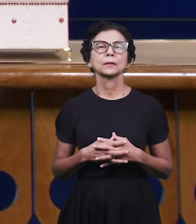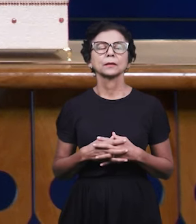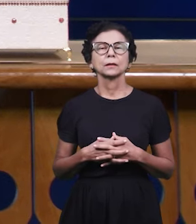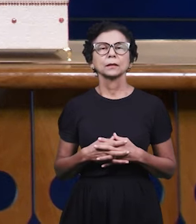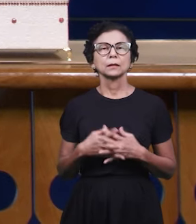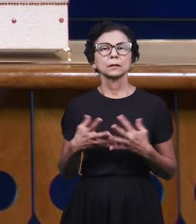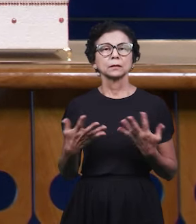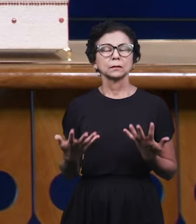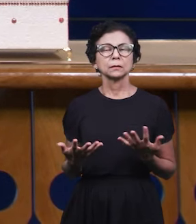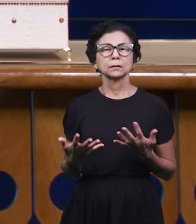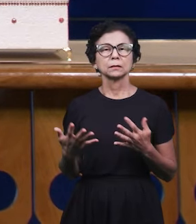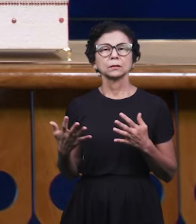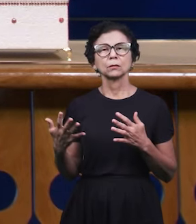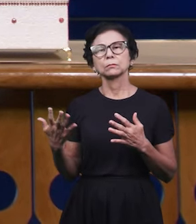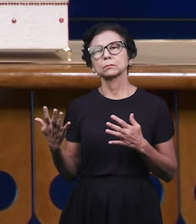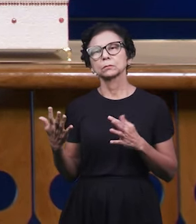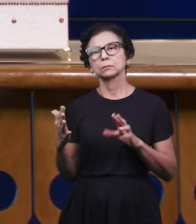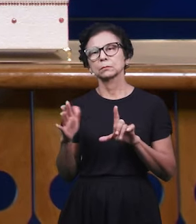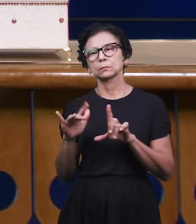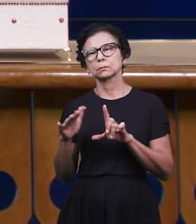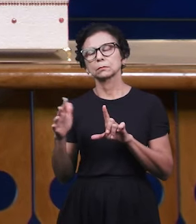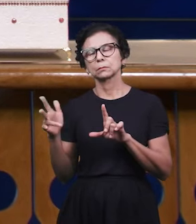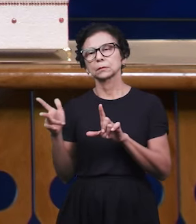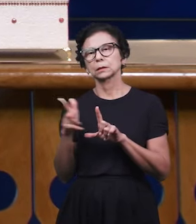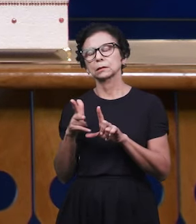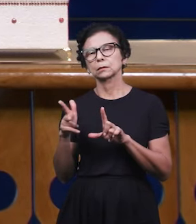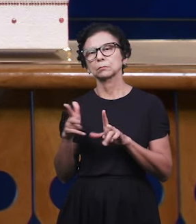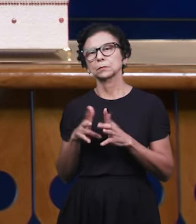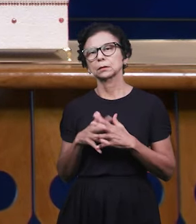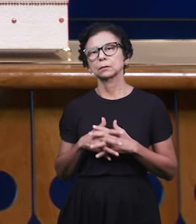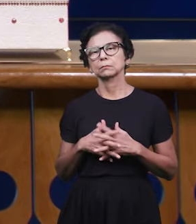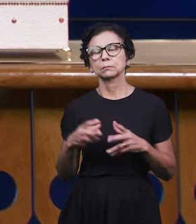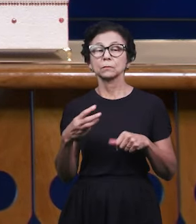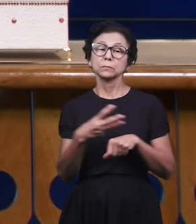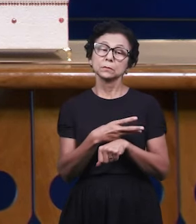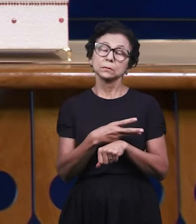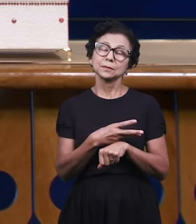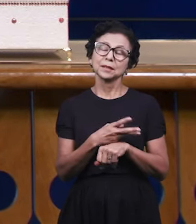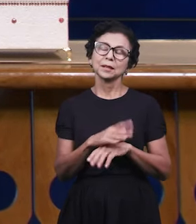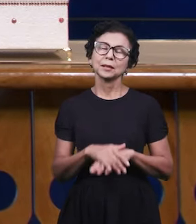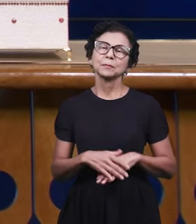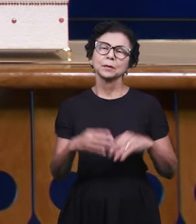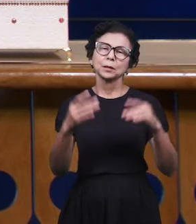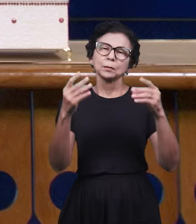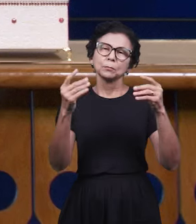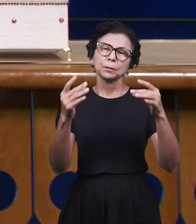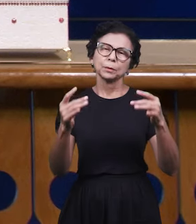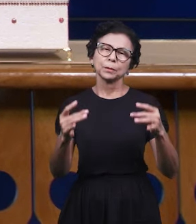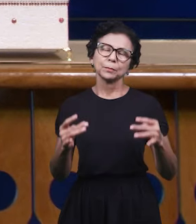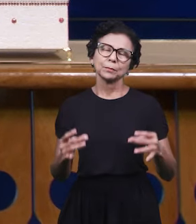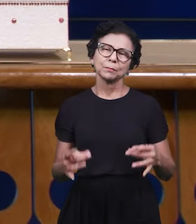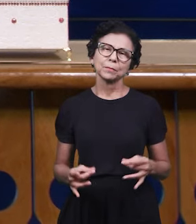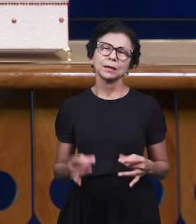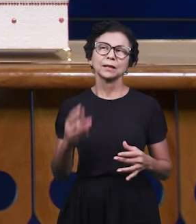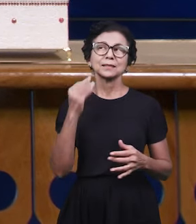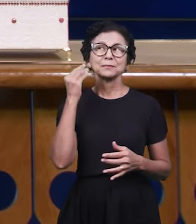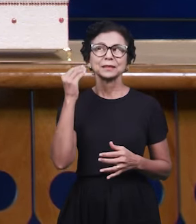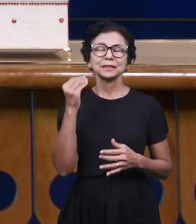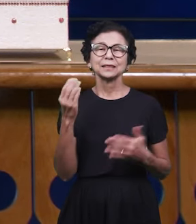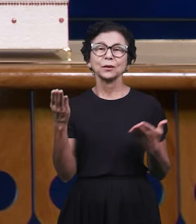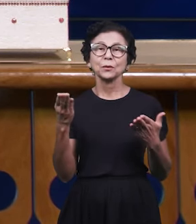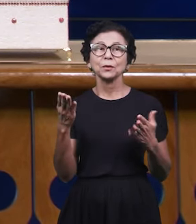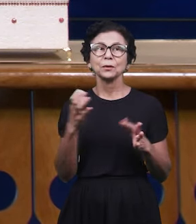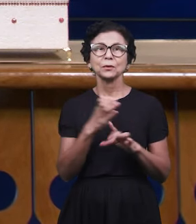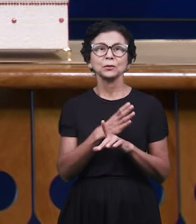ao apontar a câmera para o QR Code, o seu celular será redirecionado para o WhatsApp e ali você narra a experiência que você teve com o culto